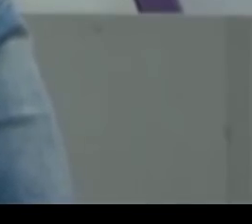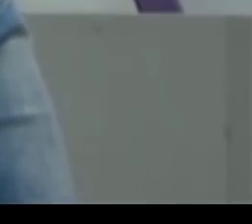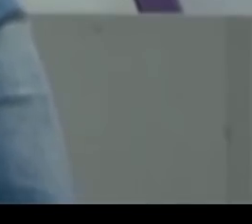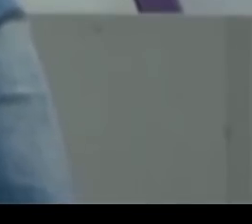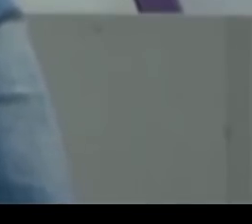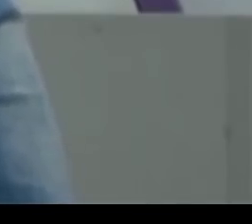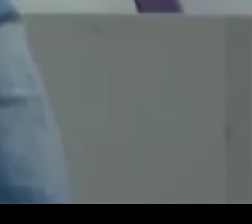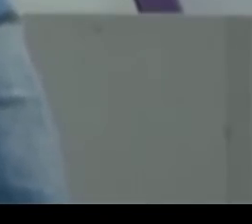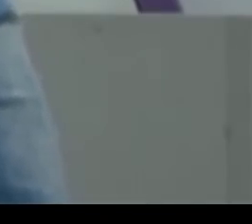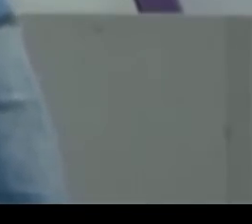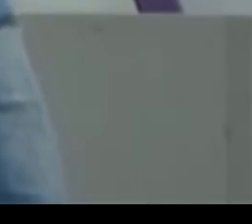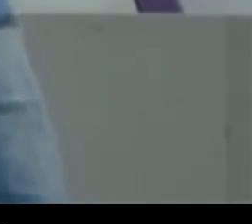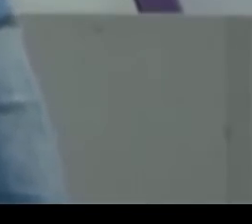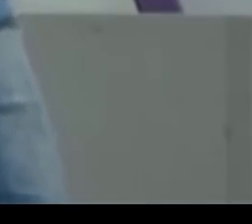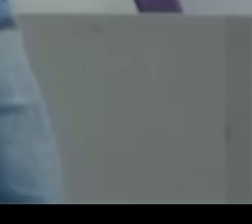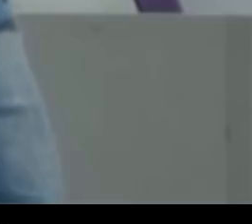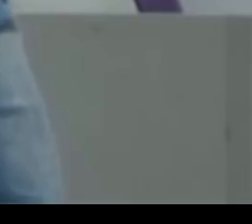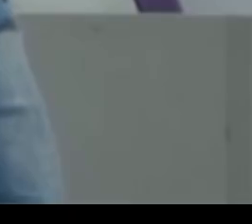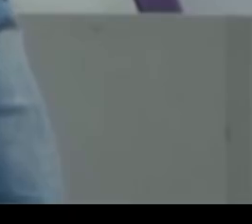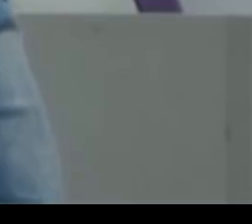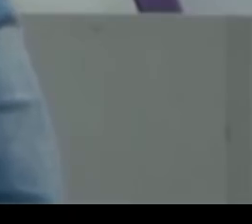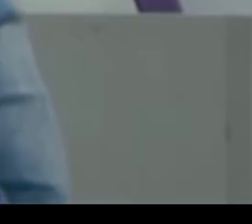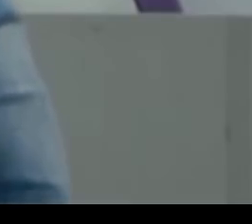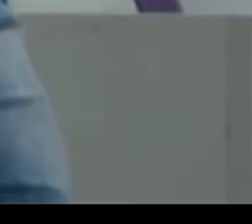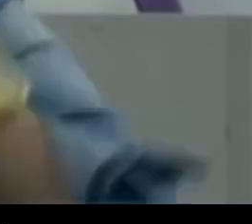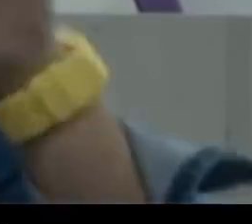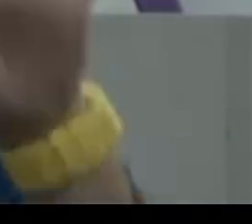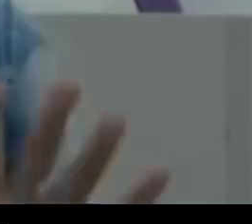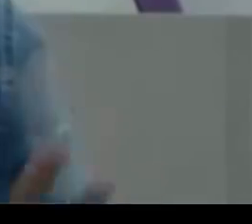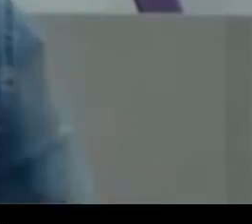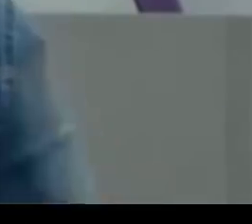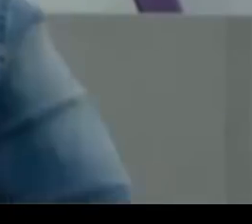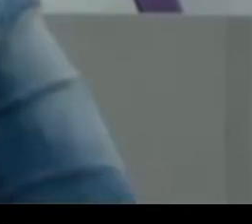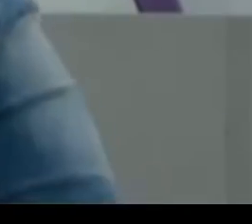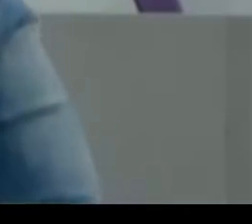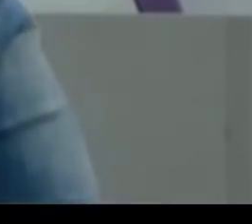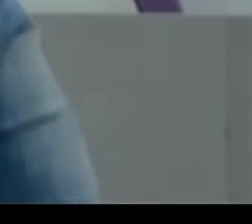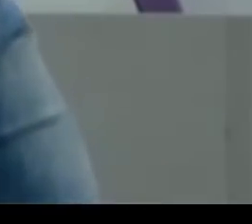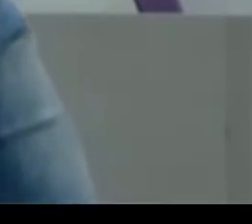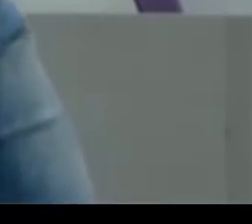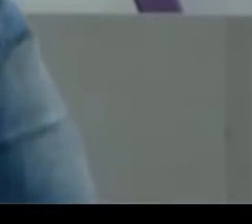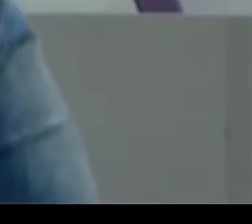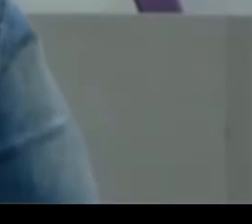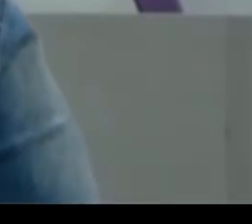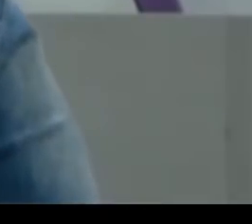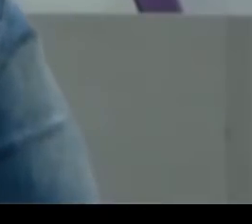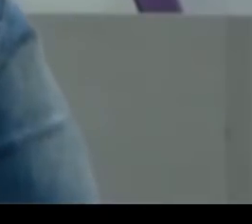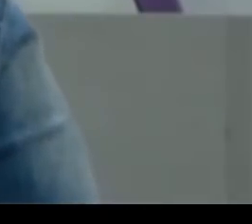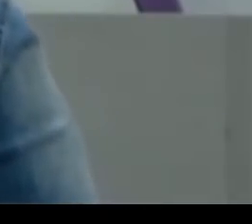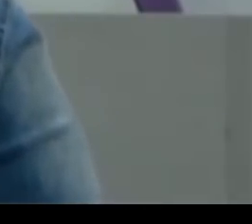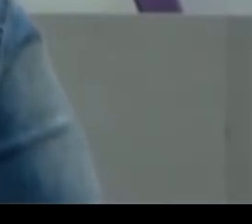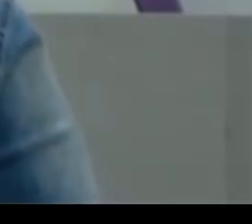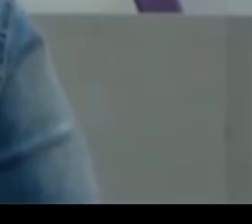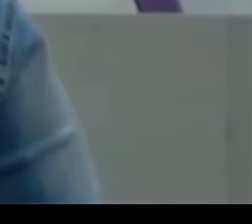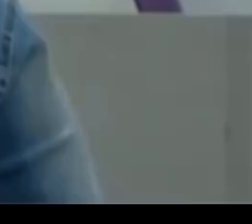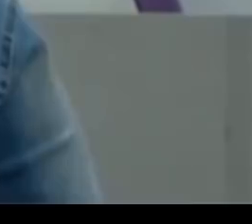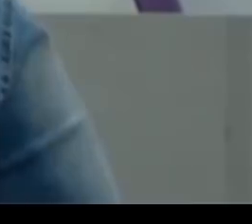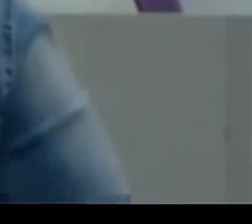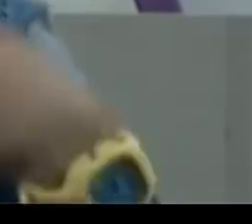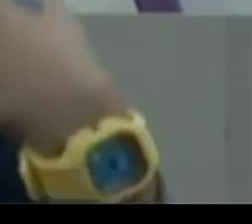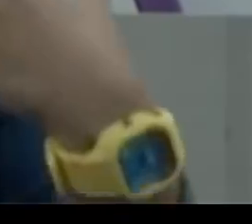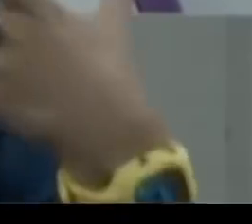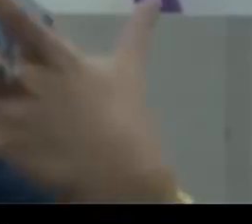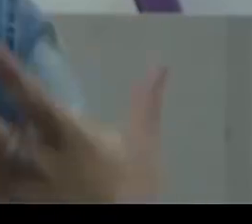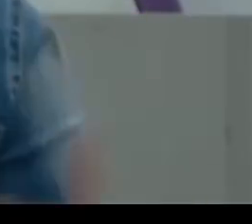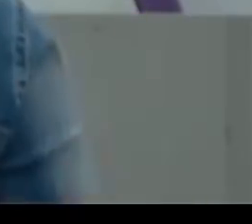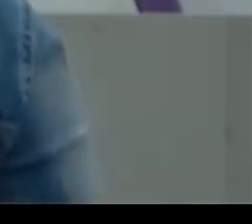Se cuidem, porque é um momento sério, né? Se a gente se cuidar, tá tudo bem, mas tem que tomar essa precaução, tem que tomar esse